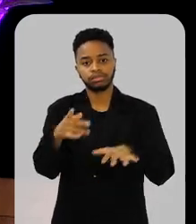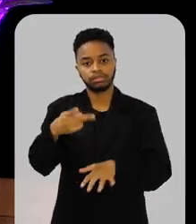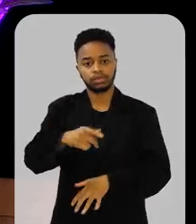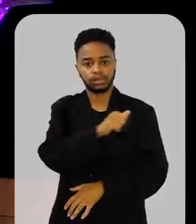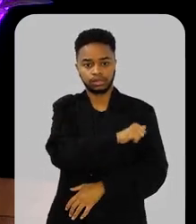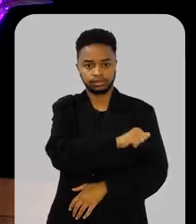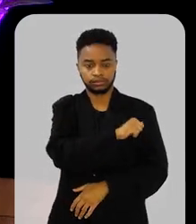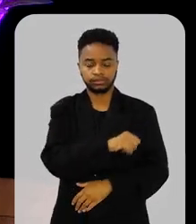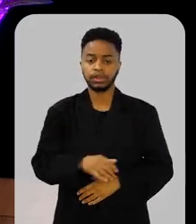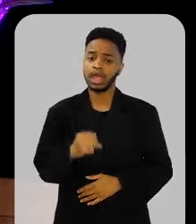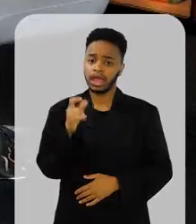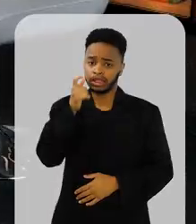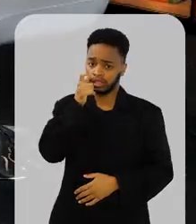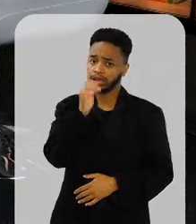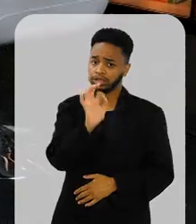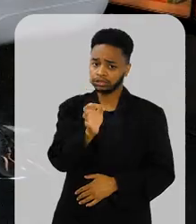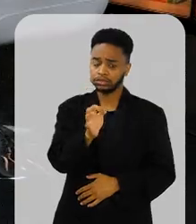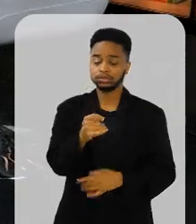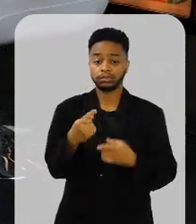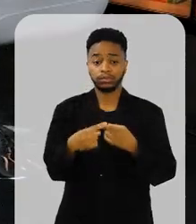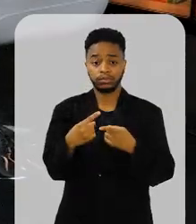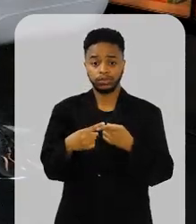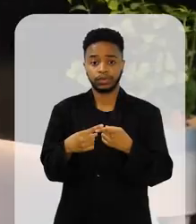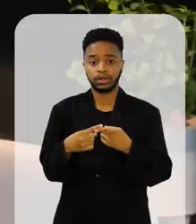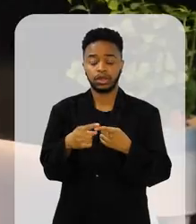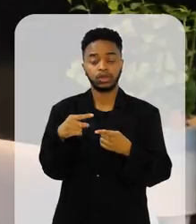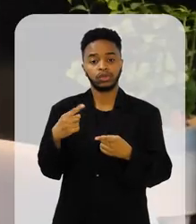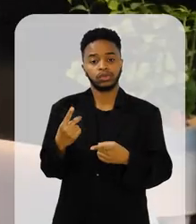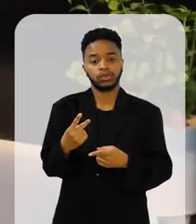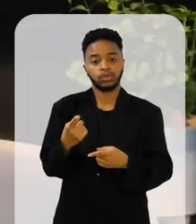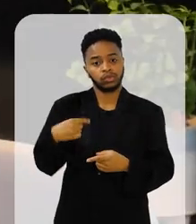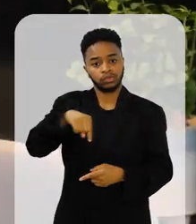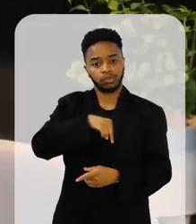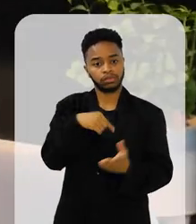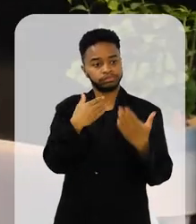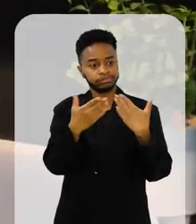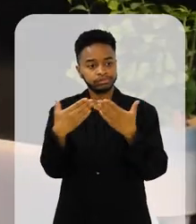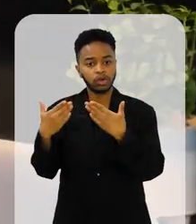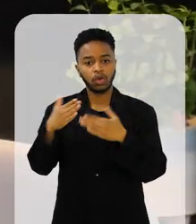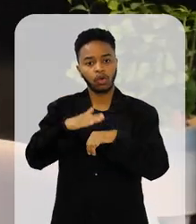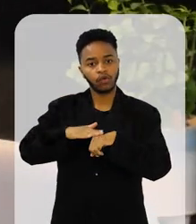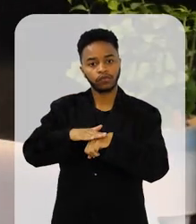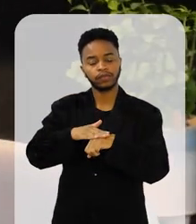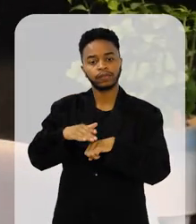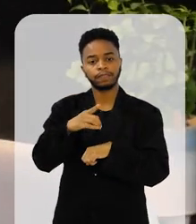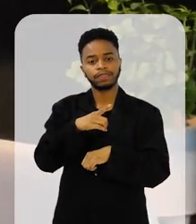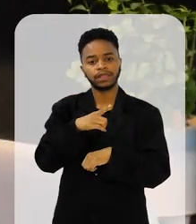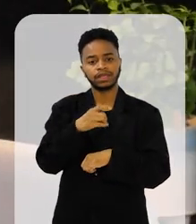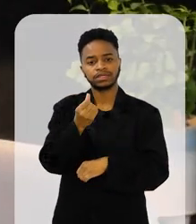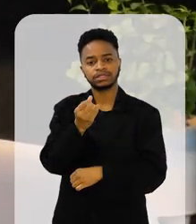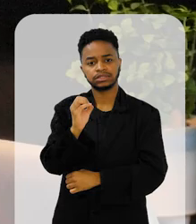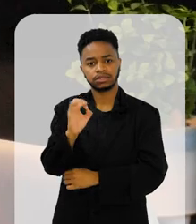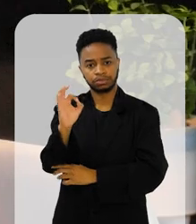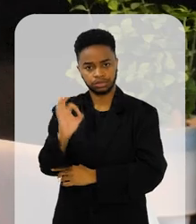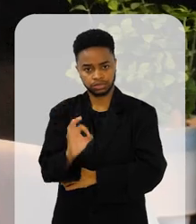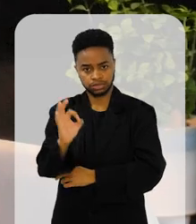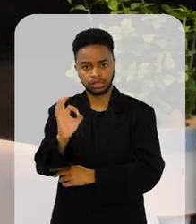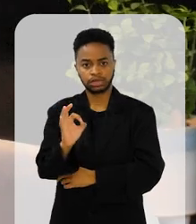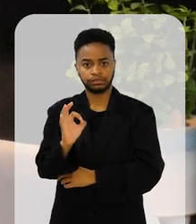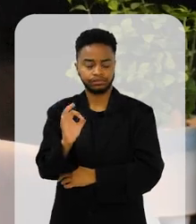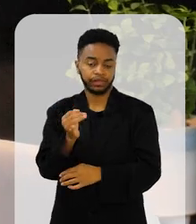Estado do Rio de Janeiro. Né? Isso é muito interessante. No meio da nossa conversa, a gente pegou os